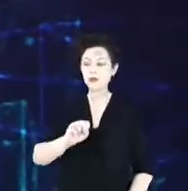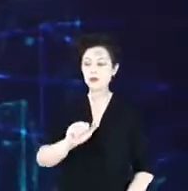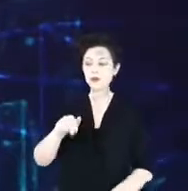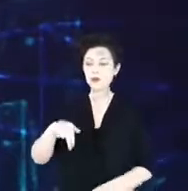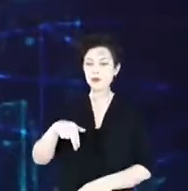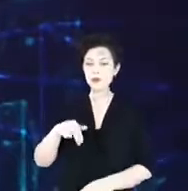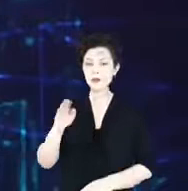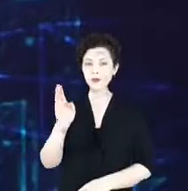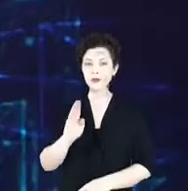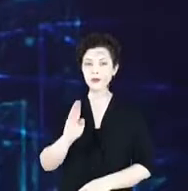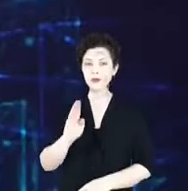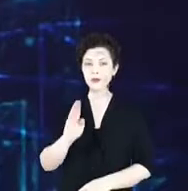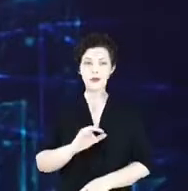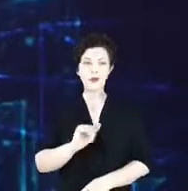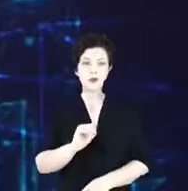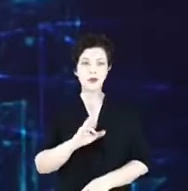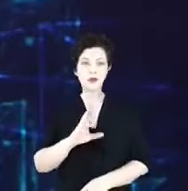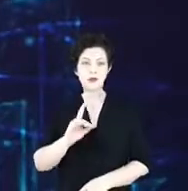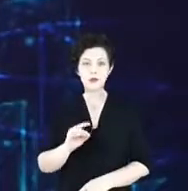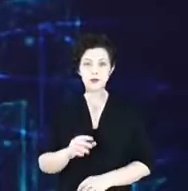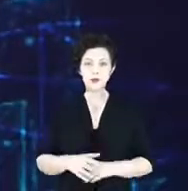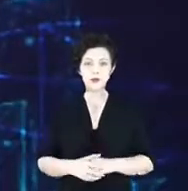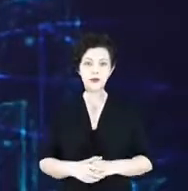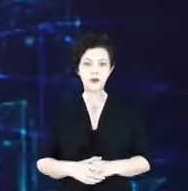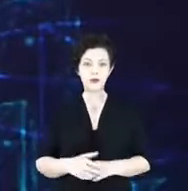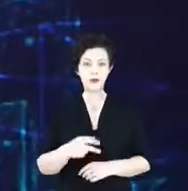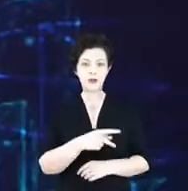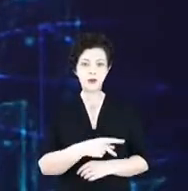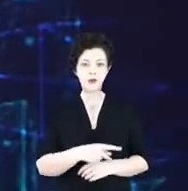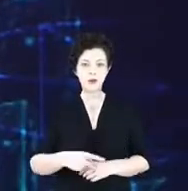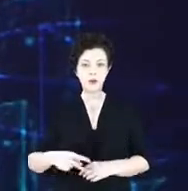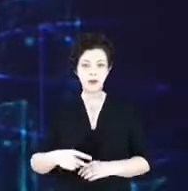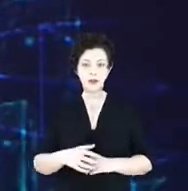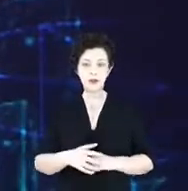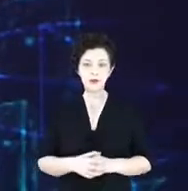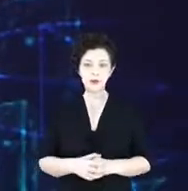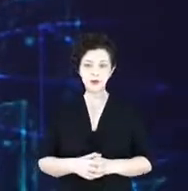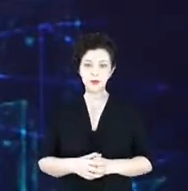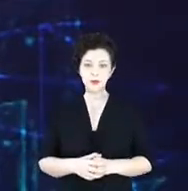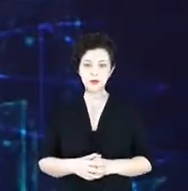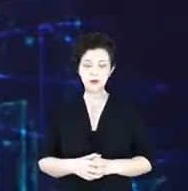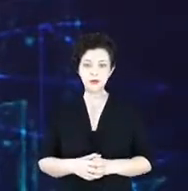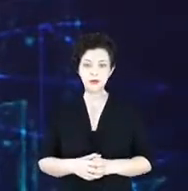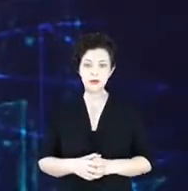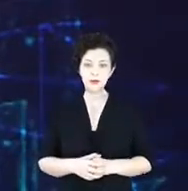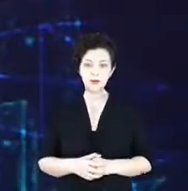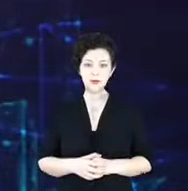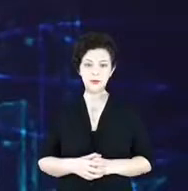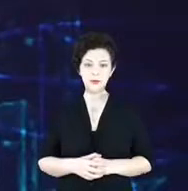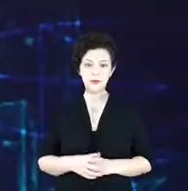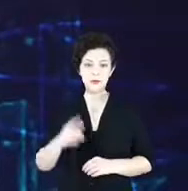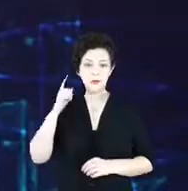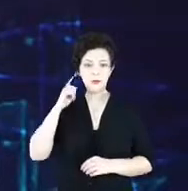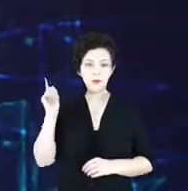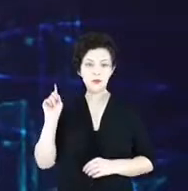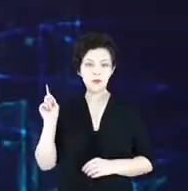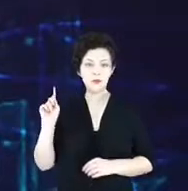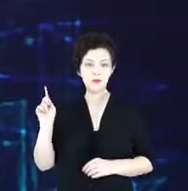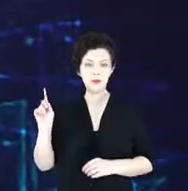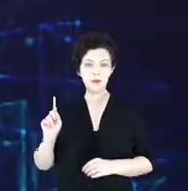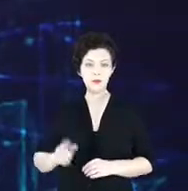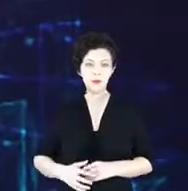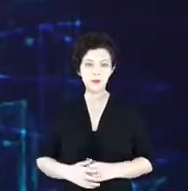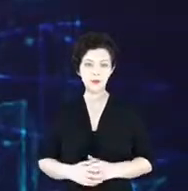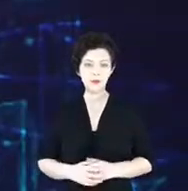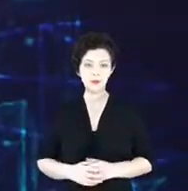Abbe, e o presidente e CEO da SGID, Dr. Yu Jun, que estará com a gente online depois das apresentações.